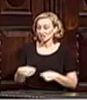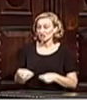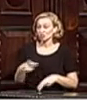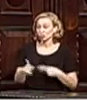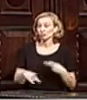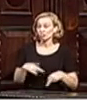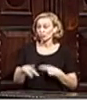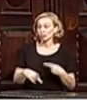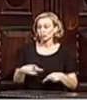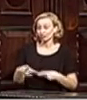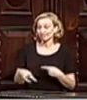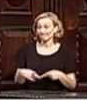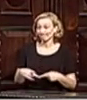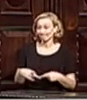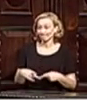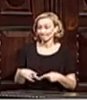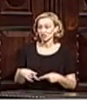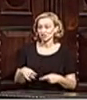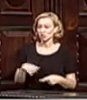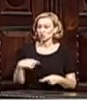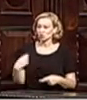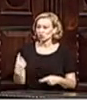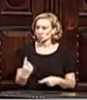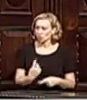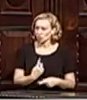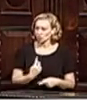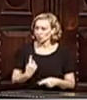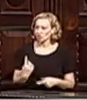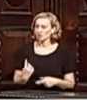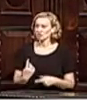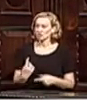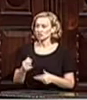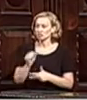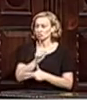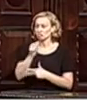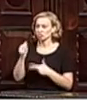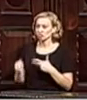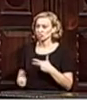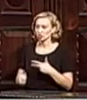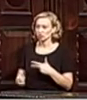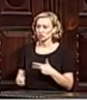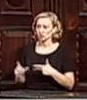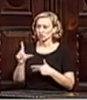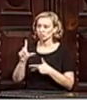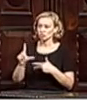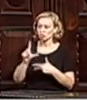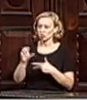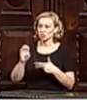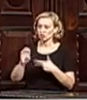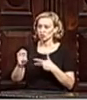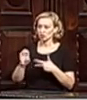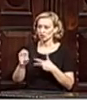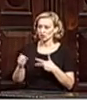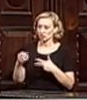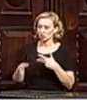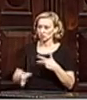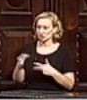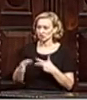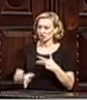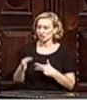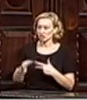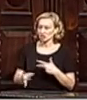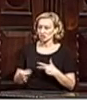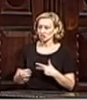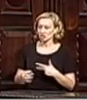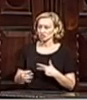população e que nós, com as nossas instituições, com o Poder Executivo, com o Poder Legislativo e com o Poder Judiciário, pudéssemos estar avançando, mas esse